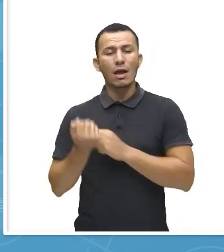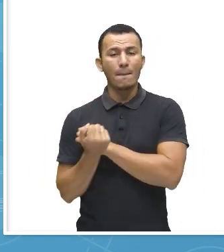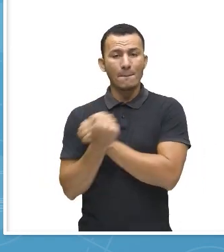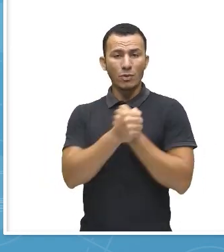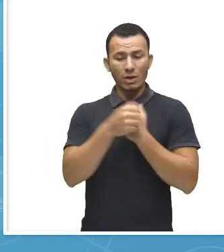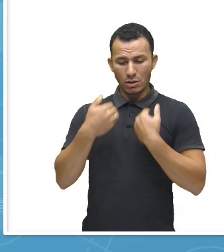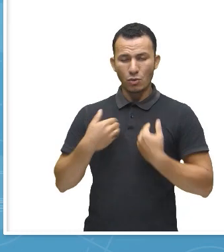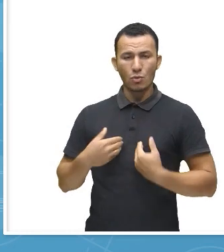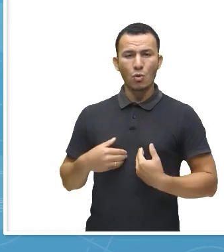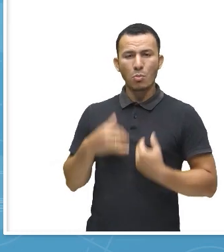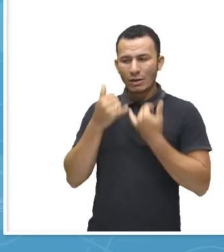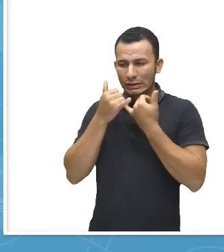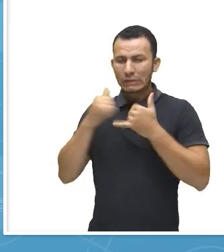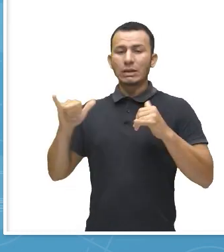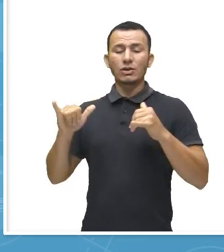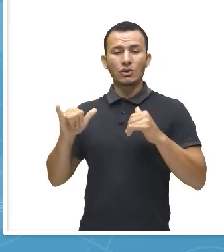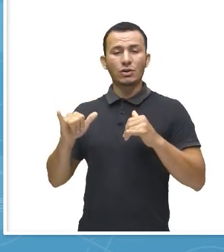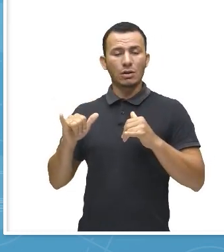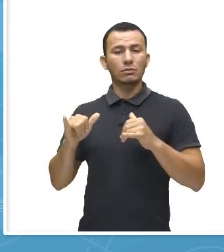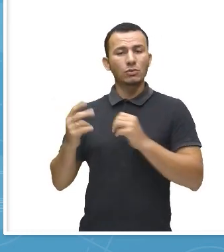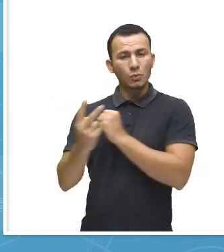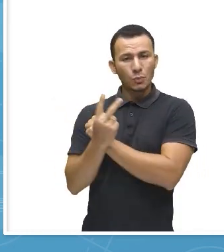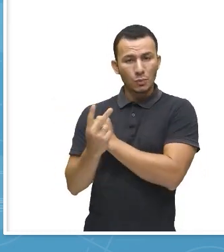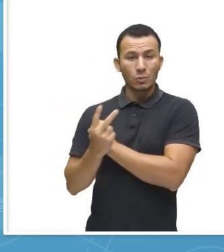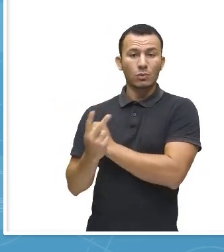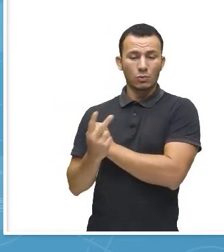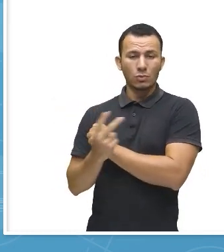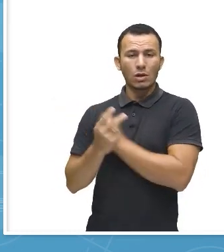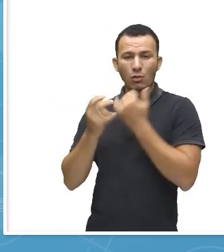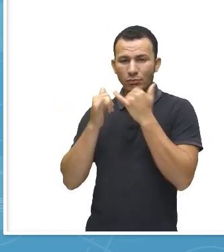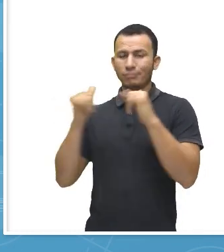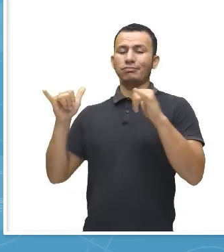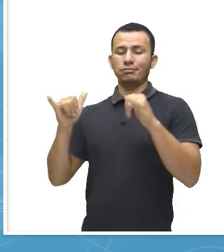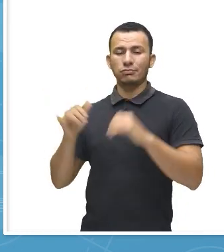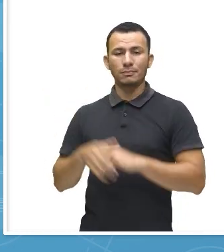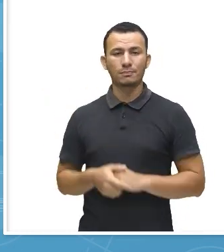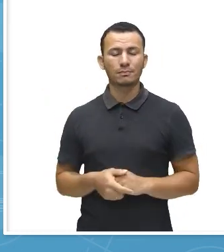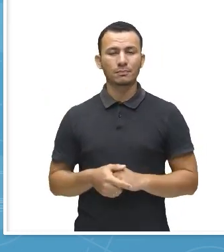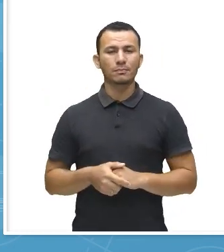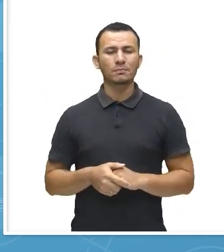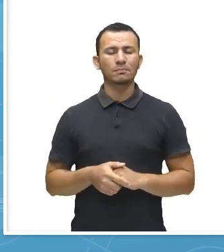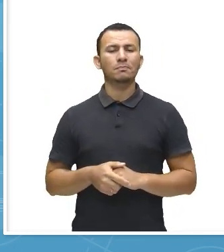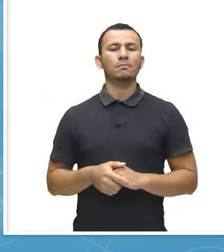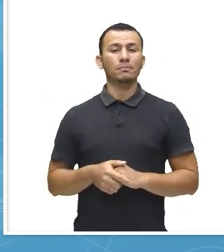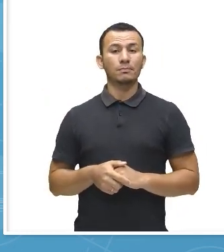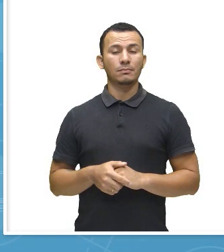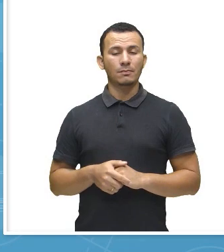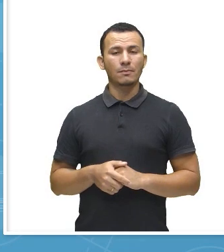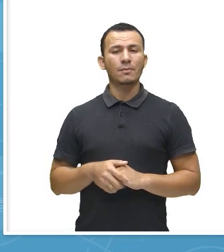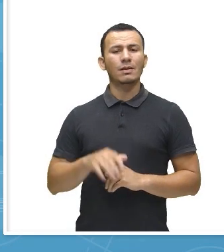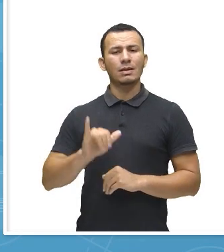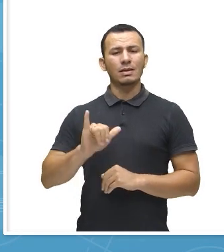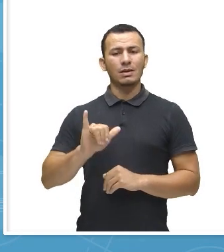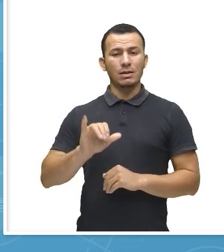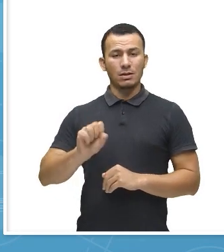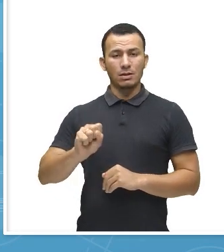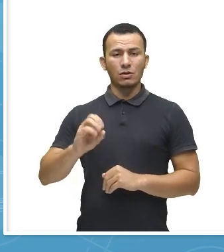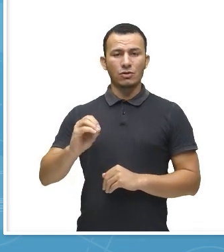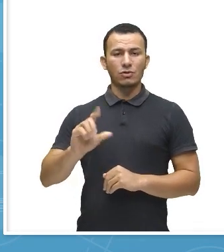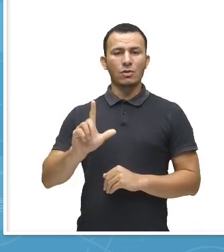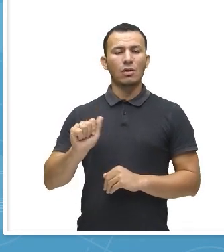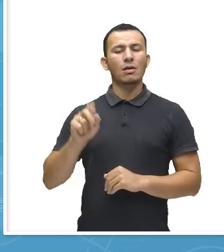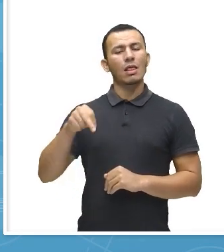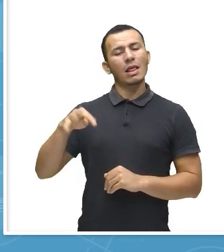térmico e de proteção, né? Protege ali contra choques mecânicos. No caso dessa função de isolante térmico, a